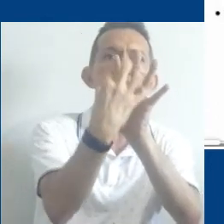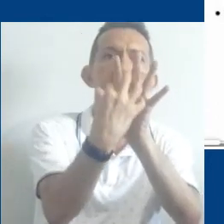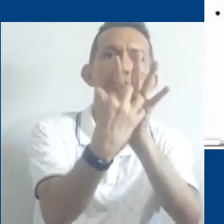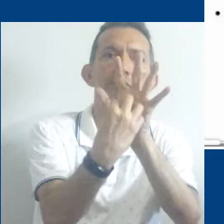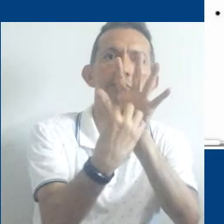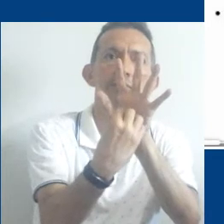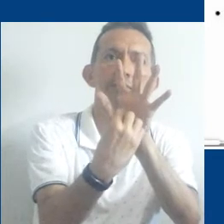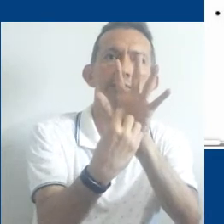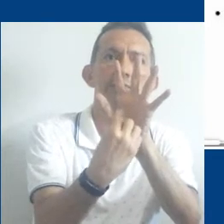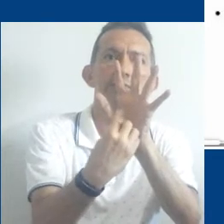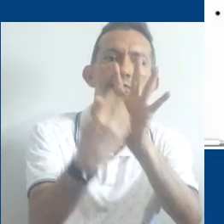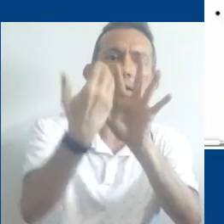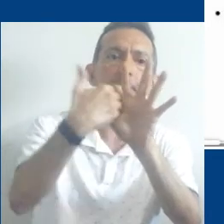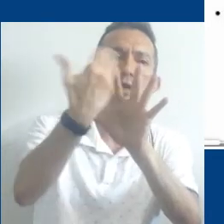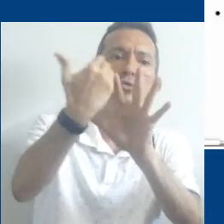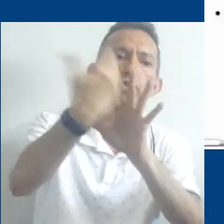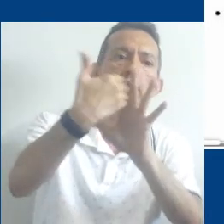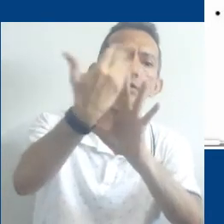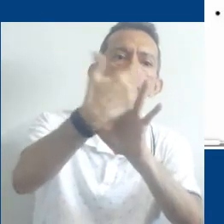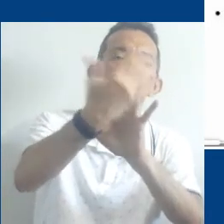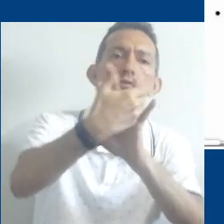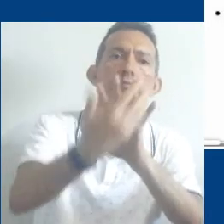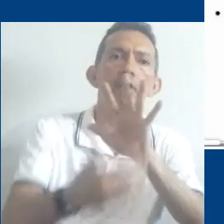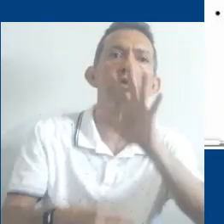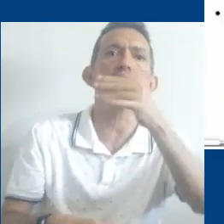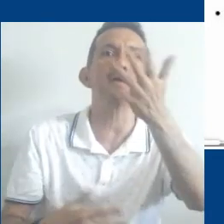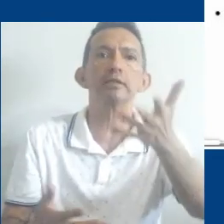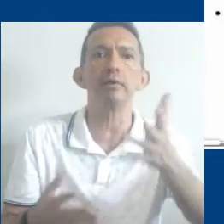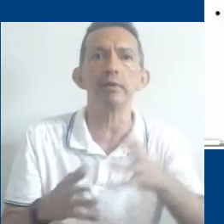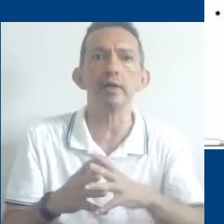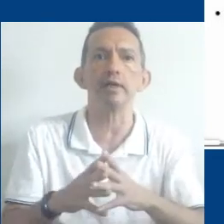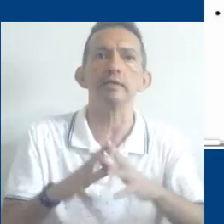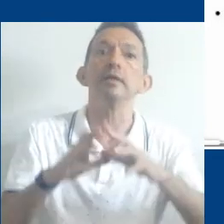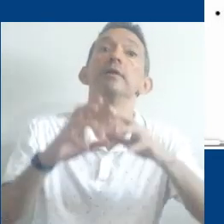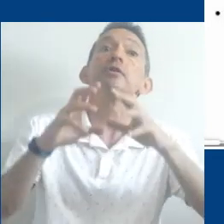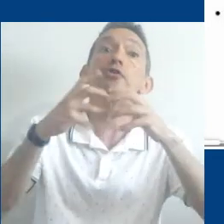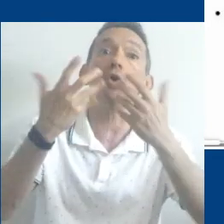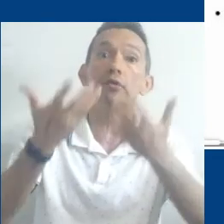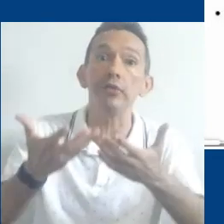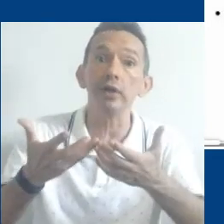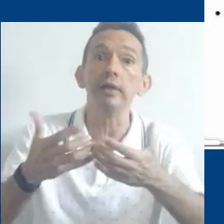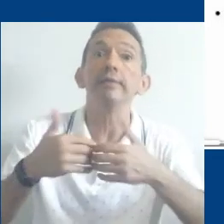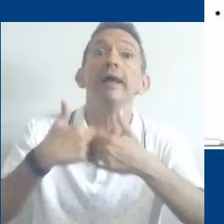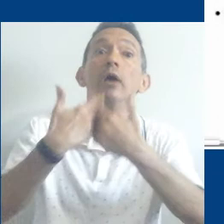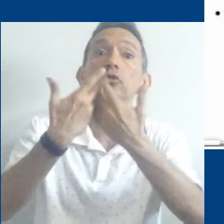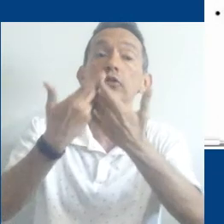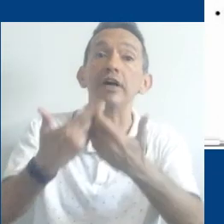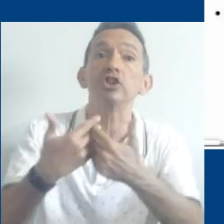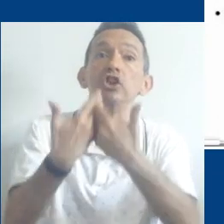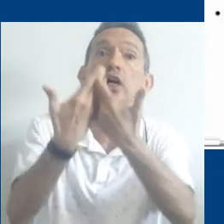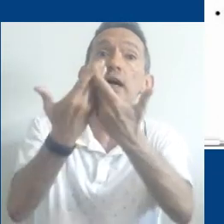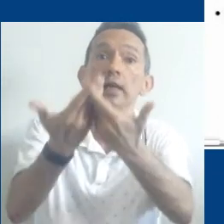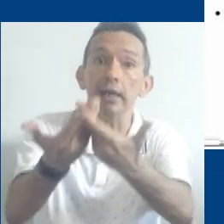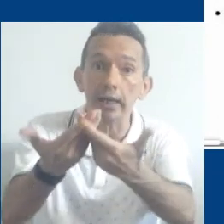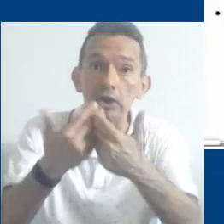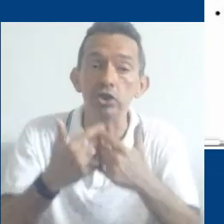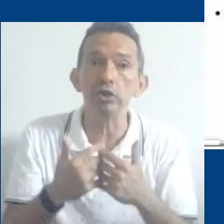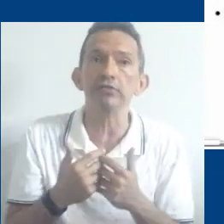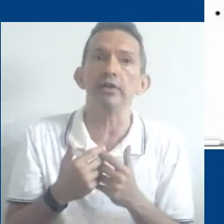vão regredindo, separando os dedos. Para onde é que vai essas membranas? Sofre